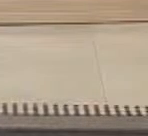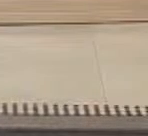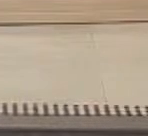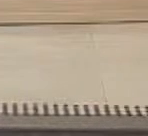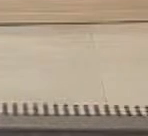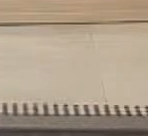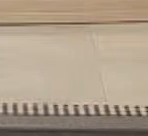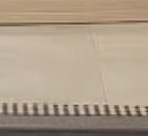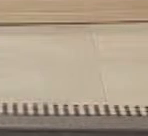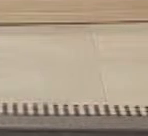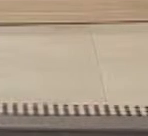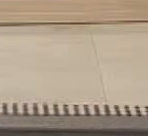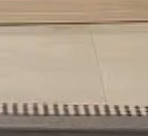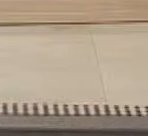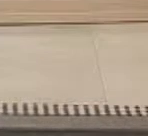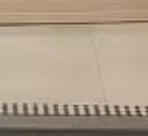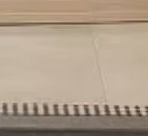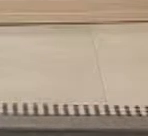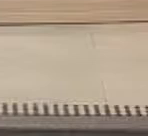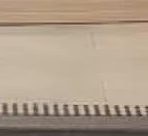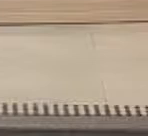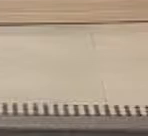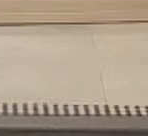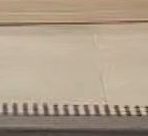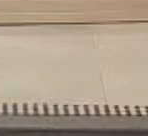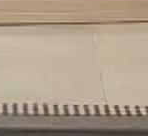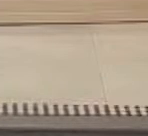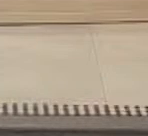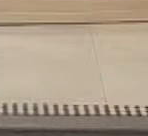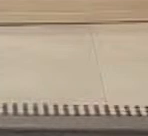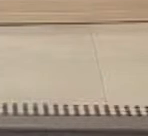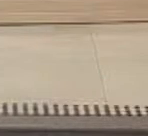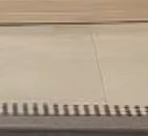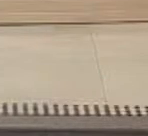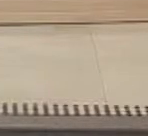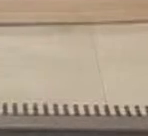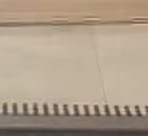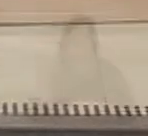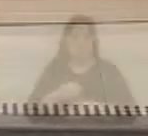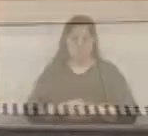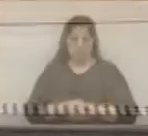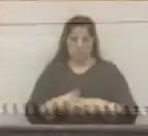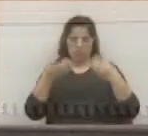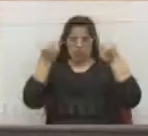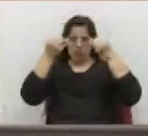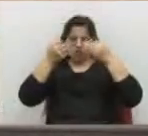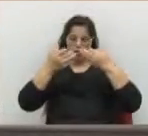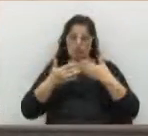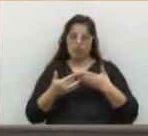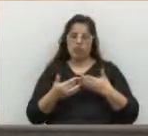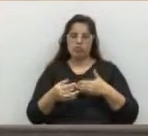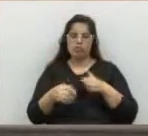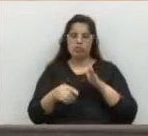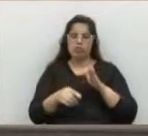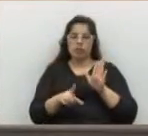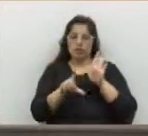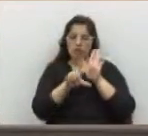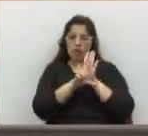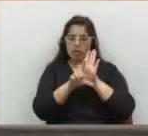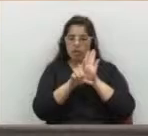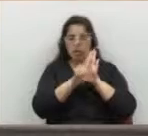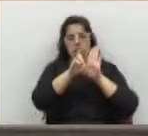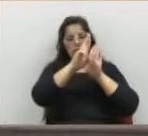Projeto de Lei 103/2015 dispõe sobre diretrizes para aprovação prévia